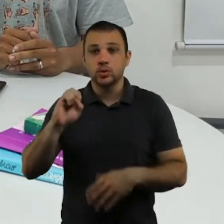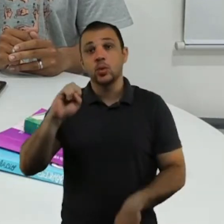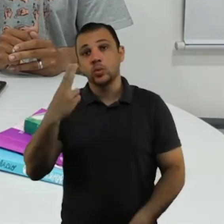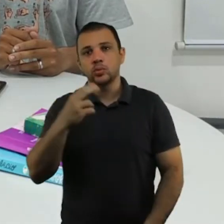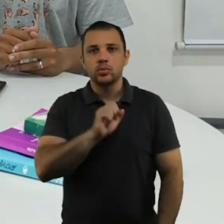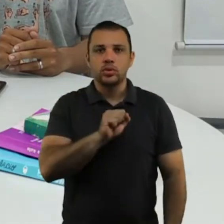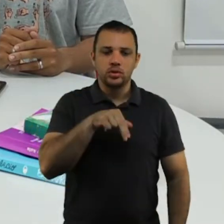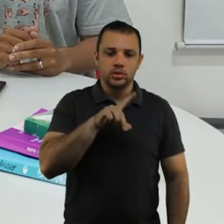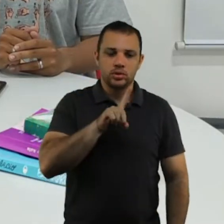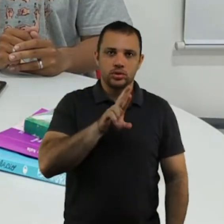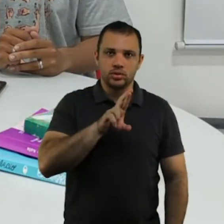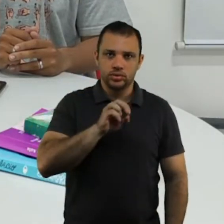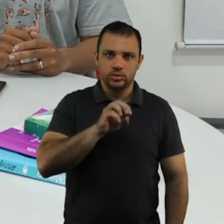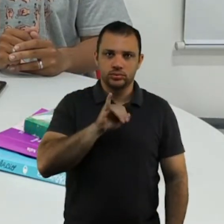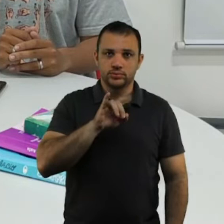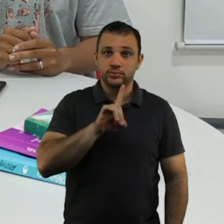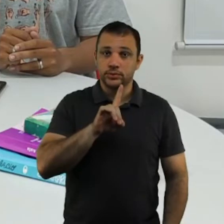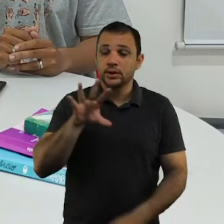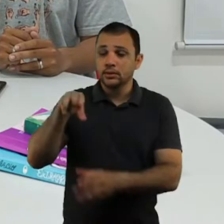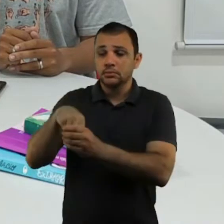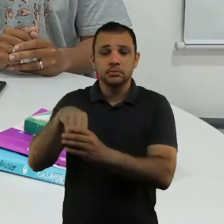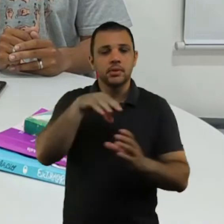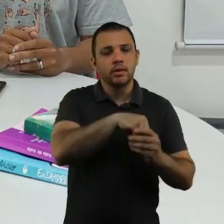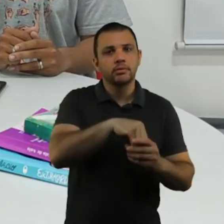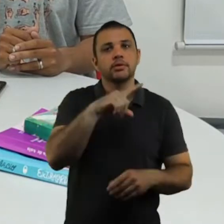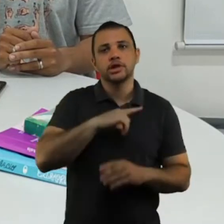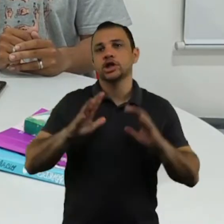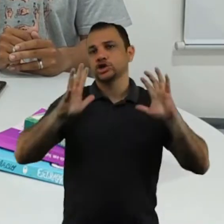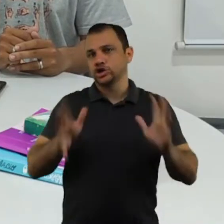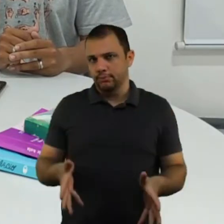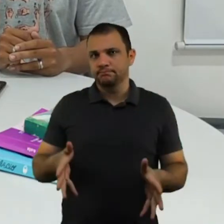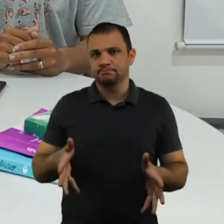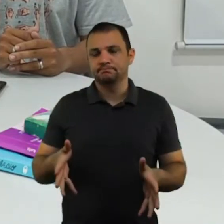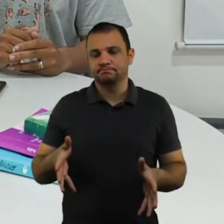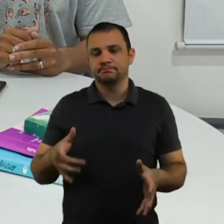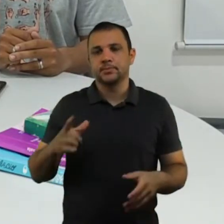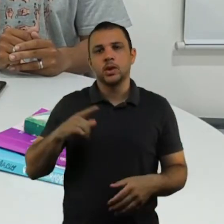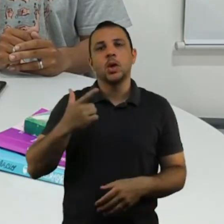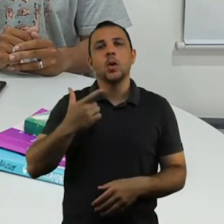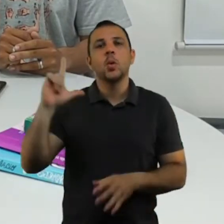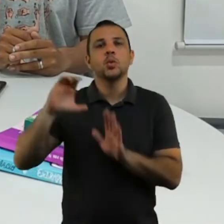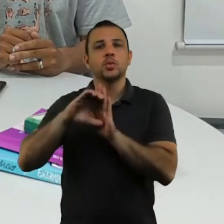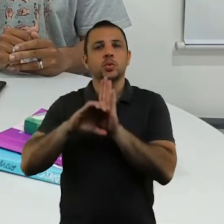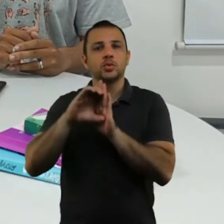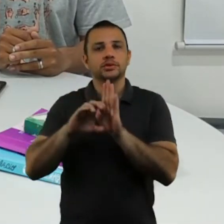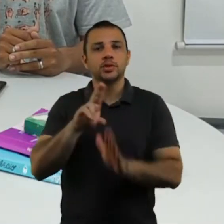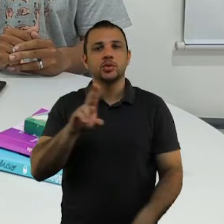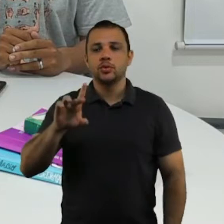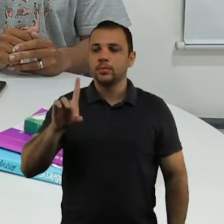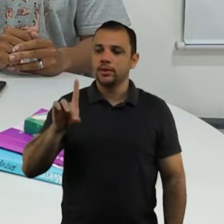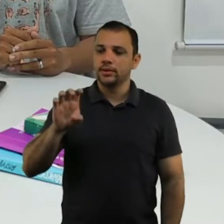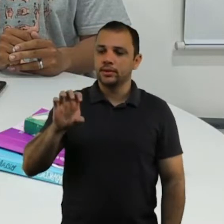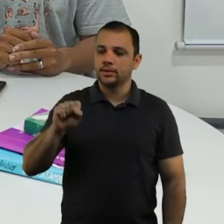as tecnologias assistivas elas já vêm nativamente. Ou seja, nós também temos uma outra conceituação, que é o